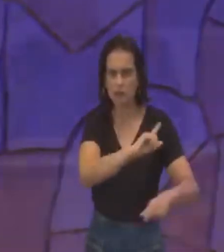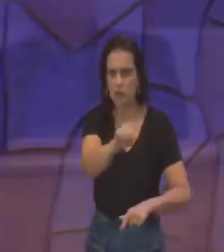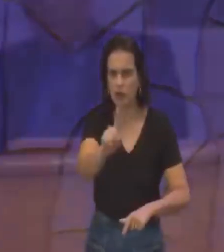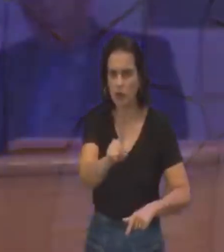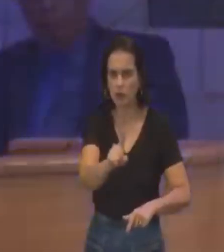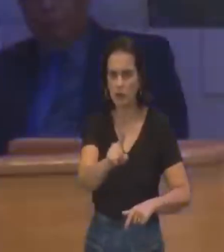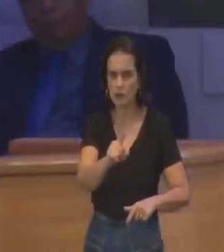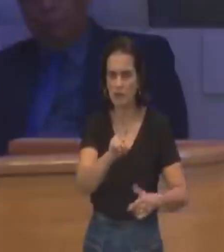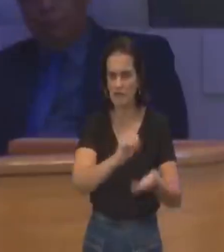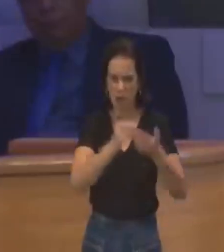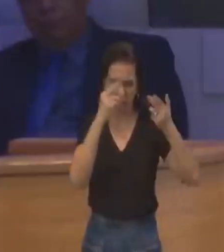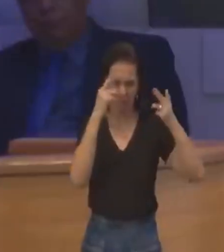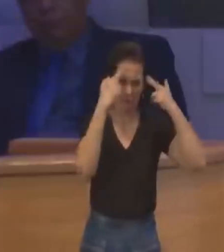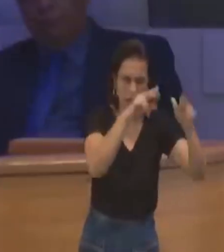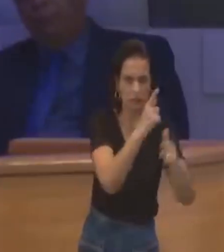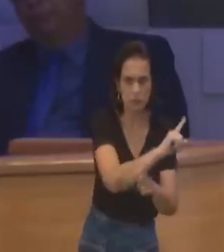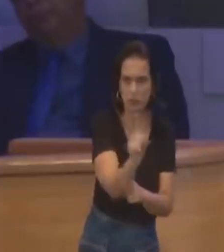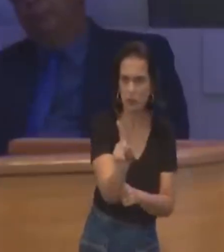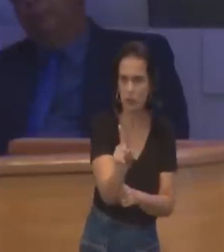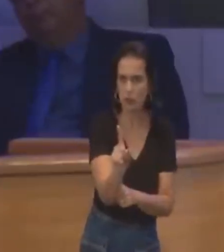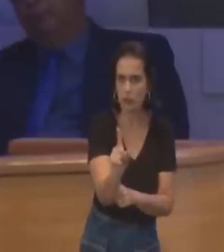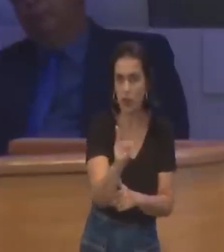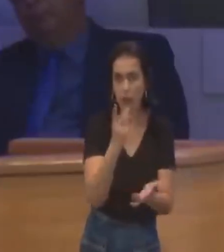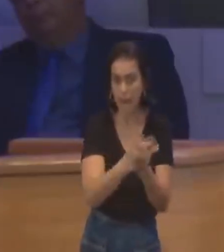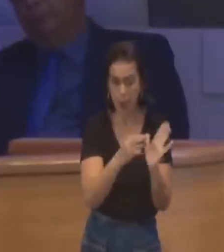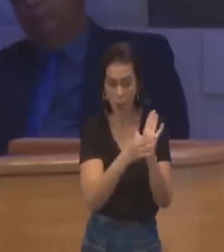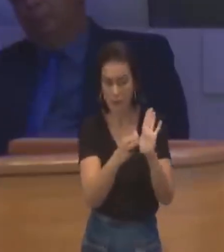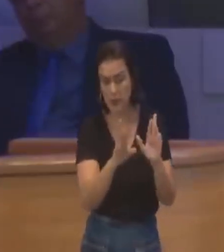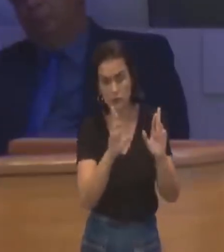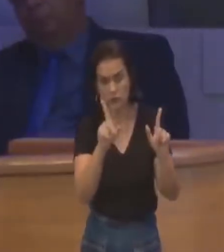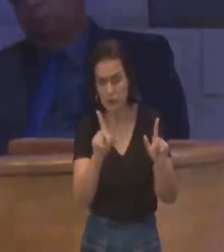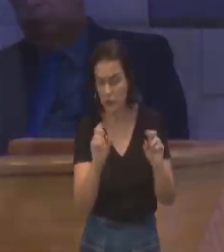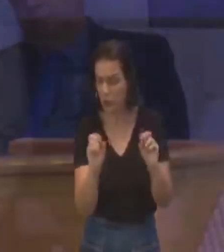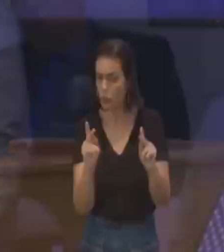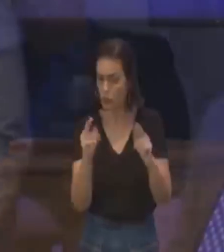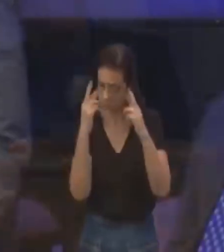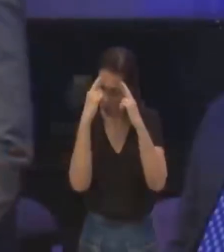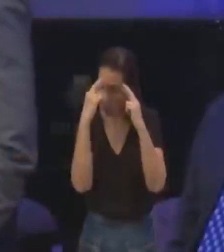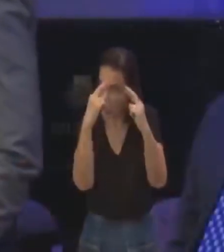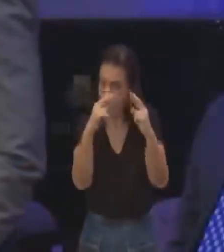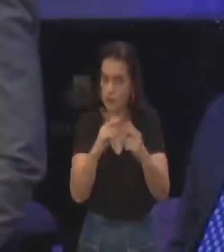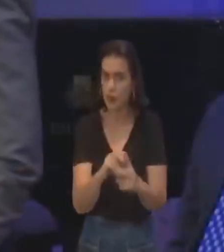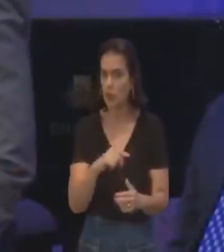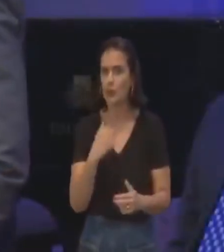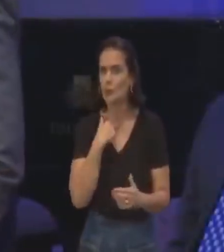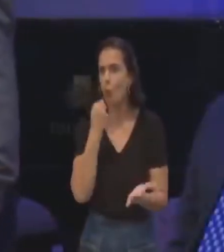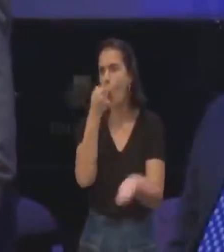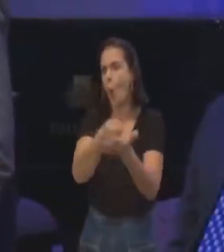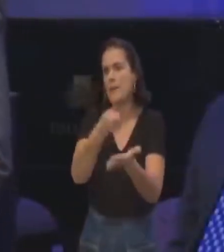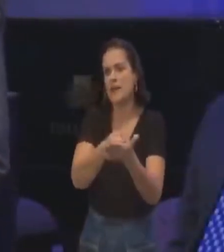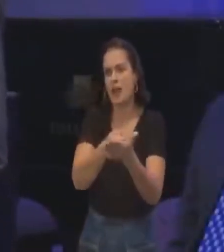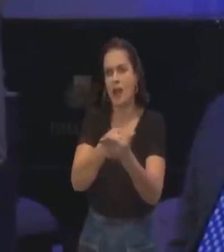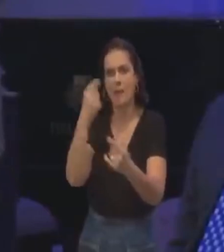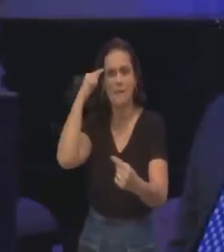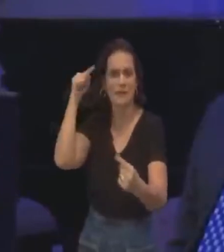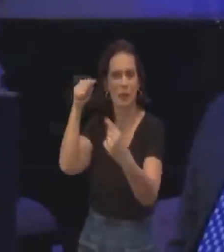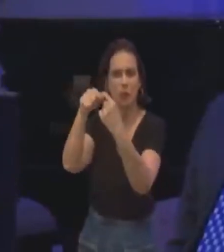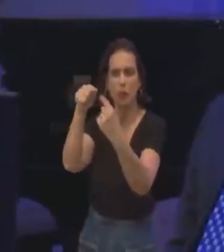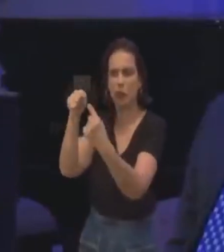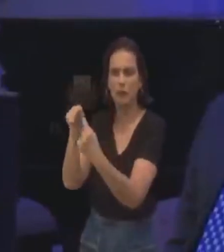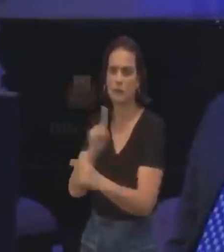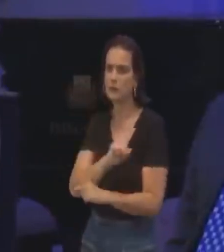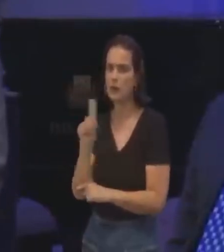do outro, ainda que o outro pense diferente de nós. E eu não posso obrigar que o outro pense como eu. E se